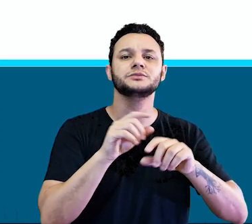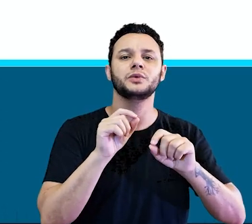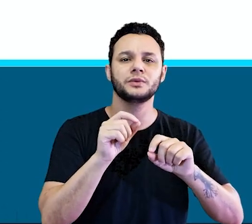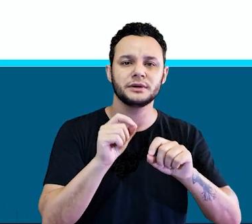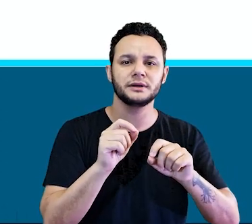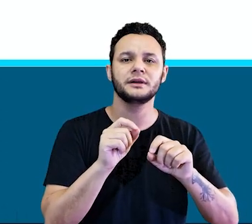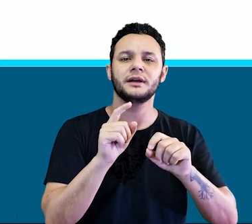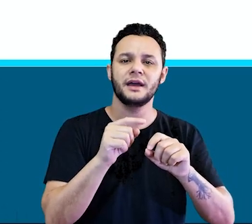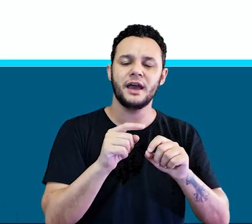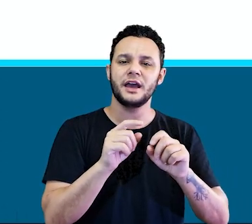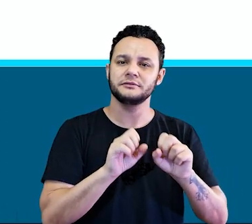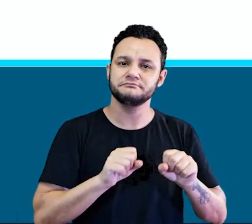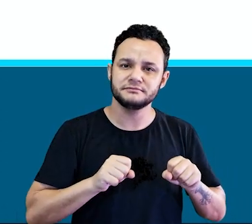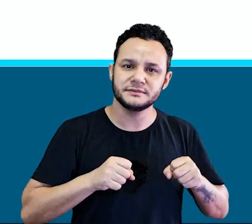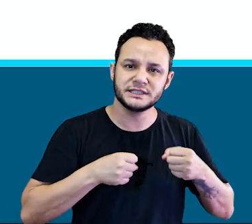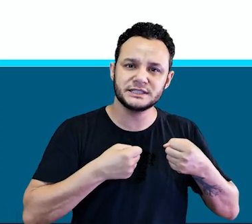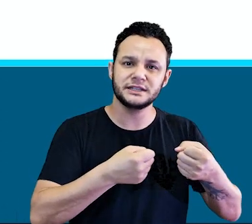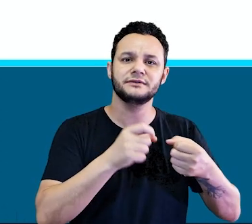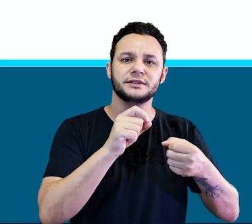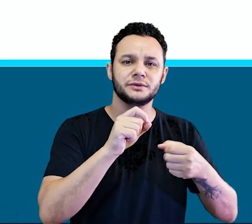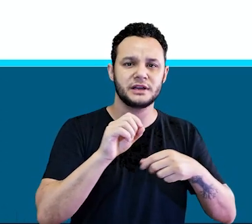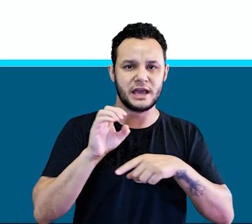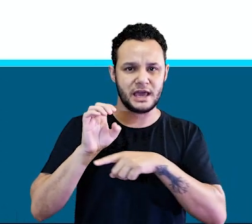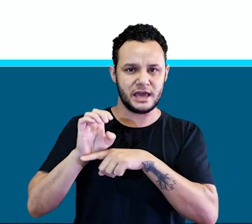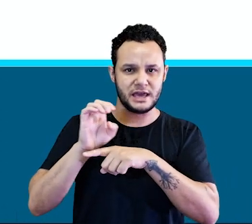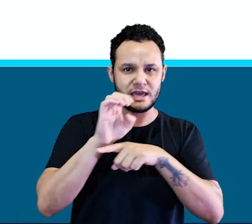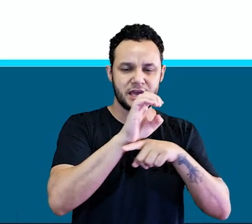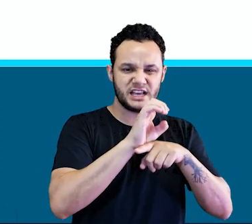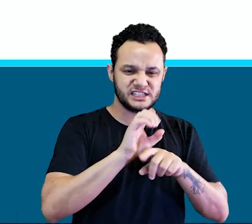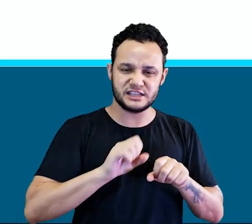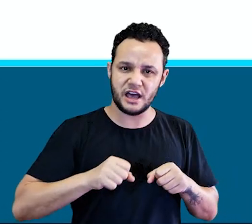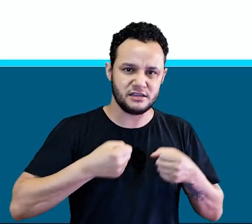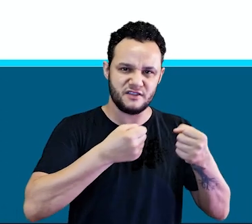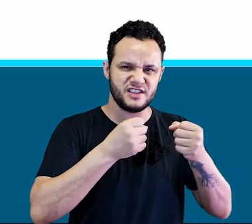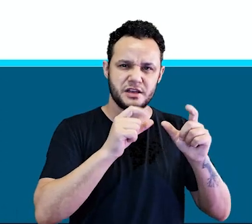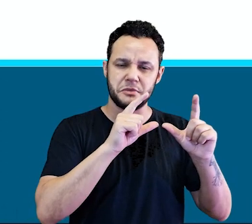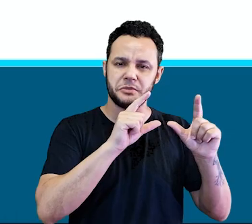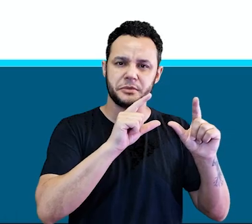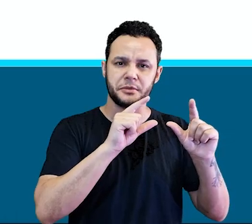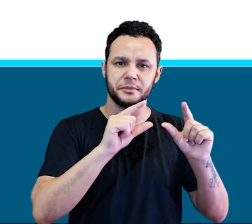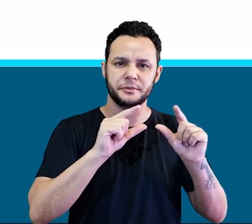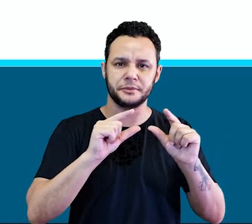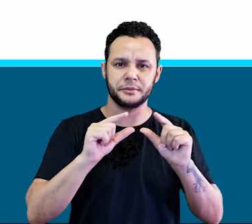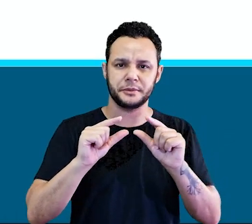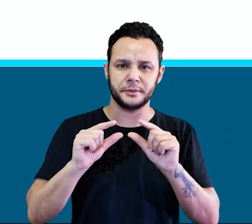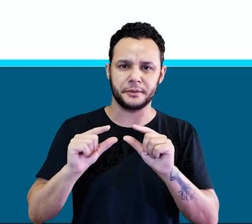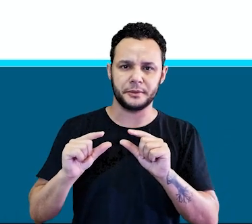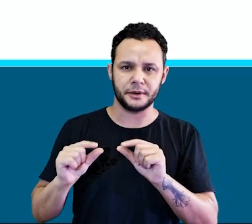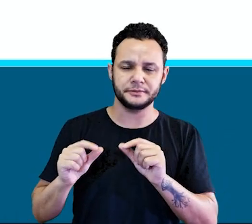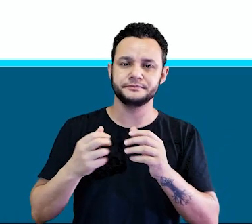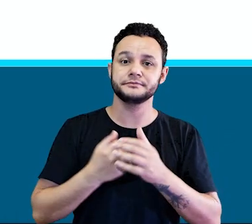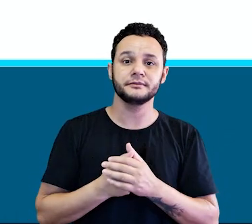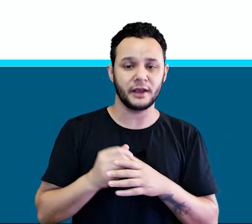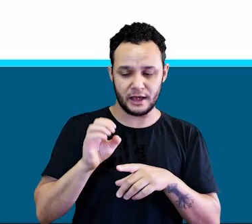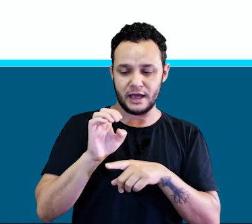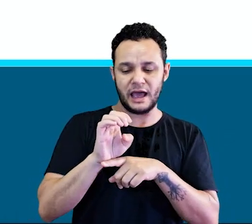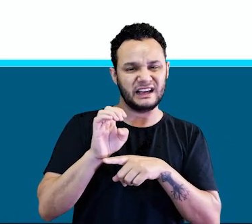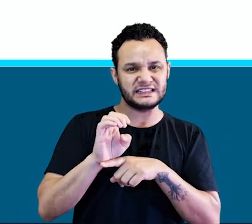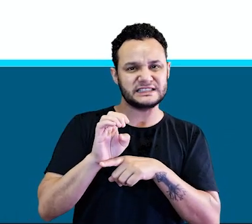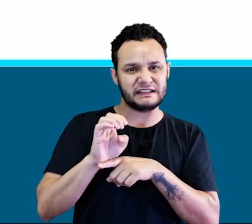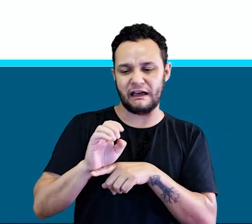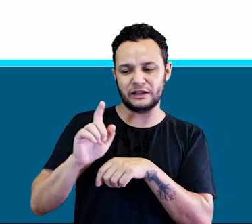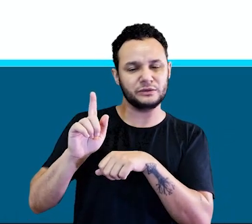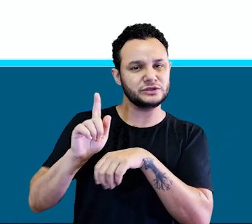vai justamente defender a diminuição do Estado em algumas esferas, né? Então, o Estado que deixa de